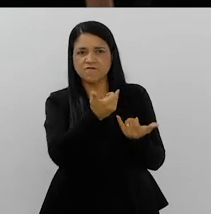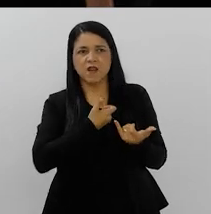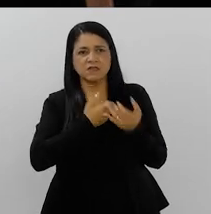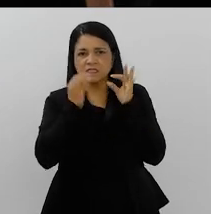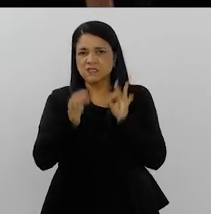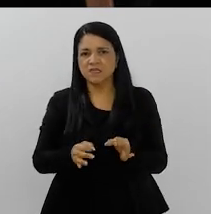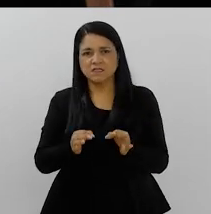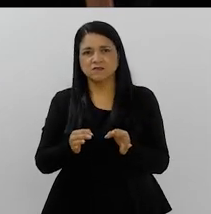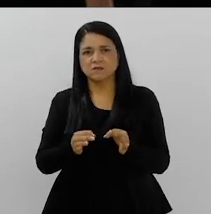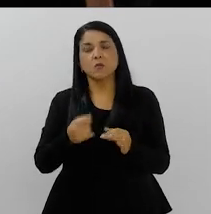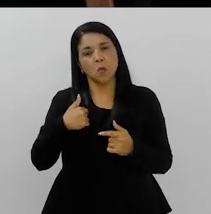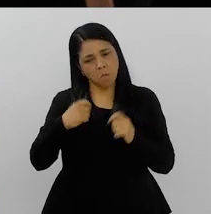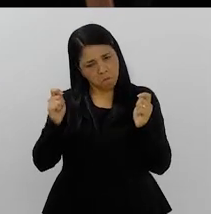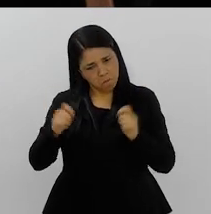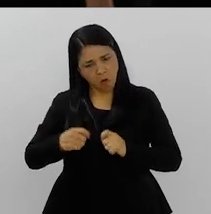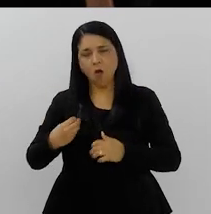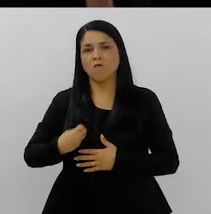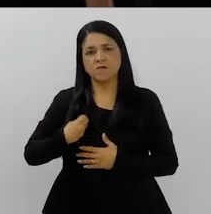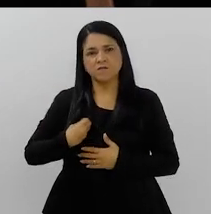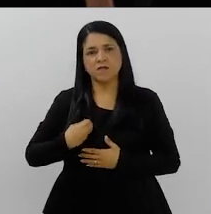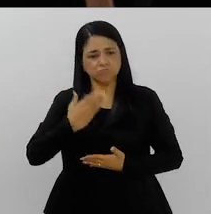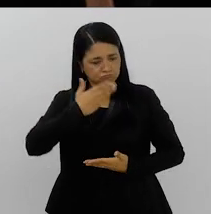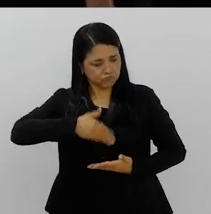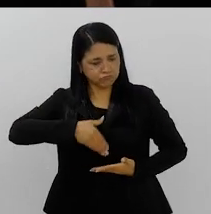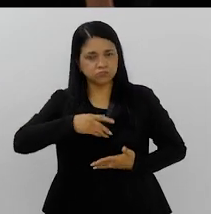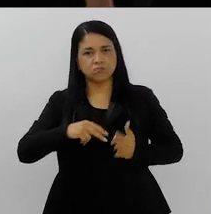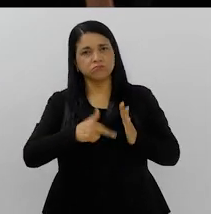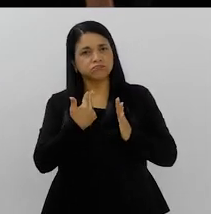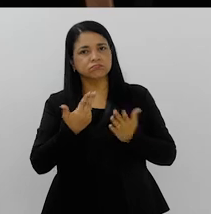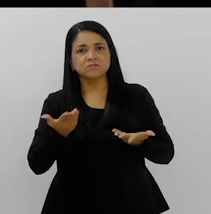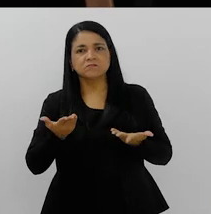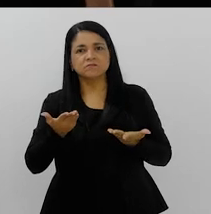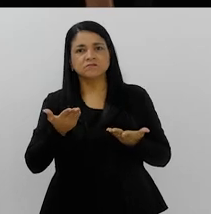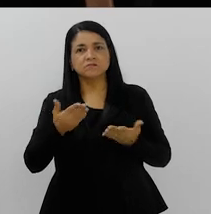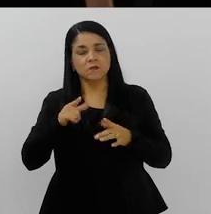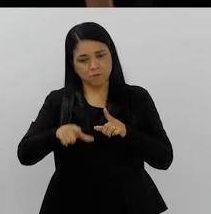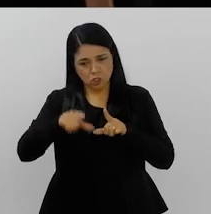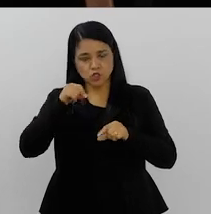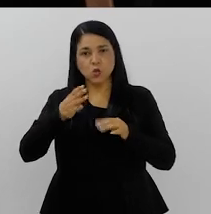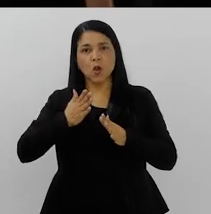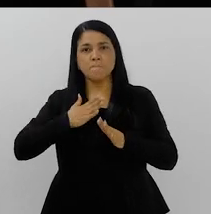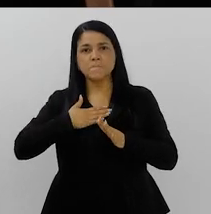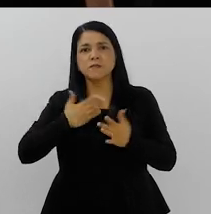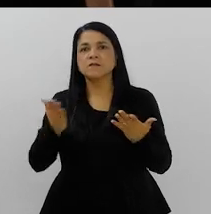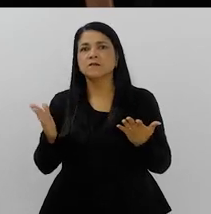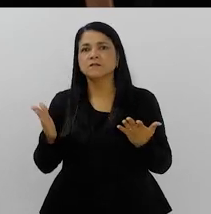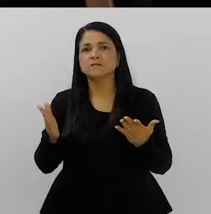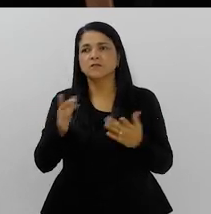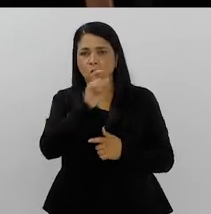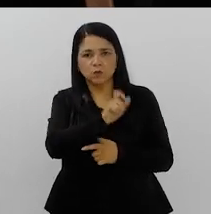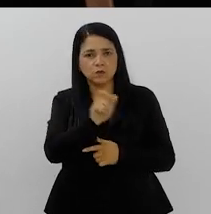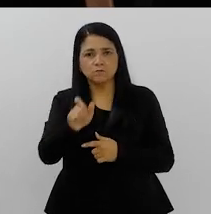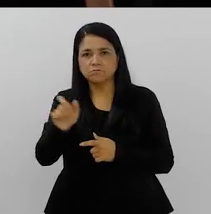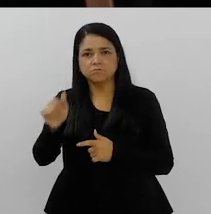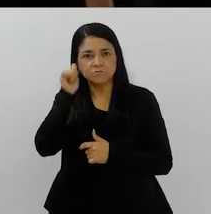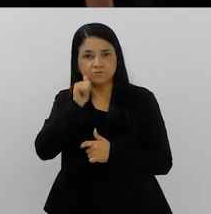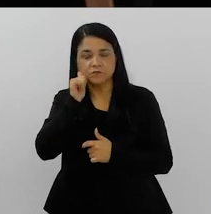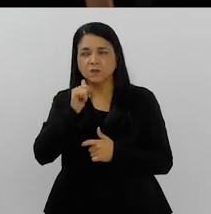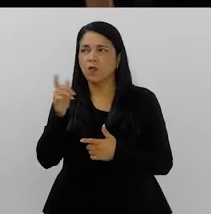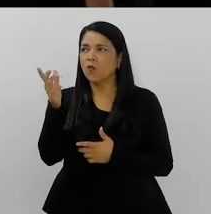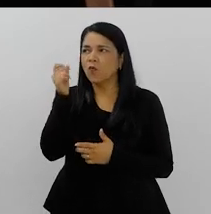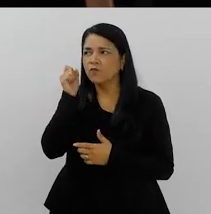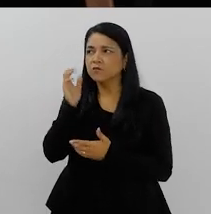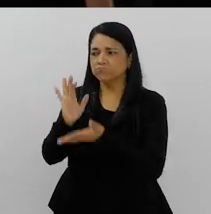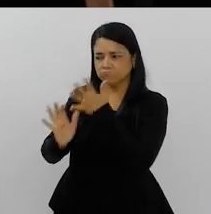correto eu posso conviver sem uma mama né E aí tinha que ser uma opção dessa paciente e eu vi muito